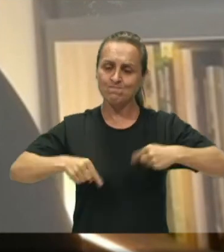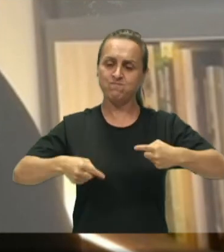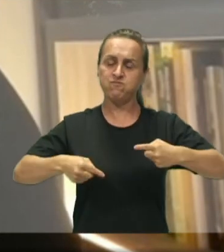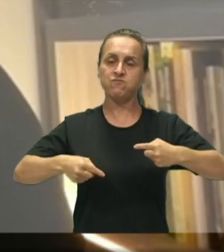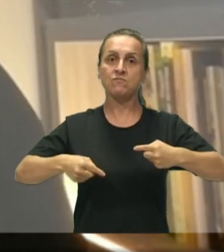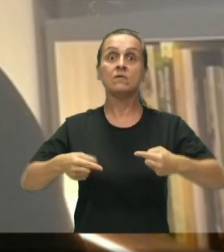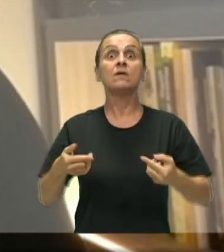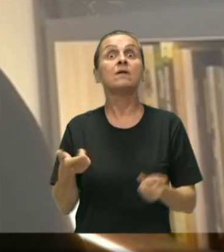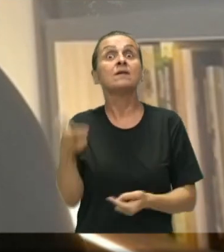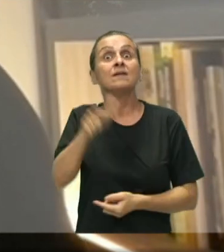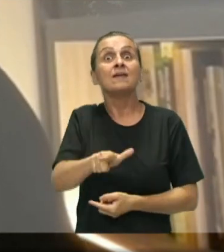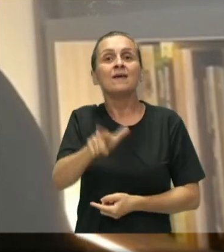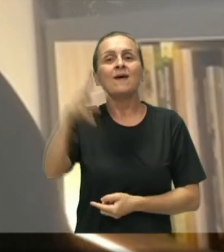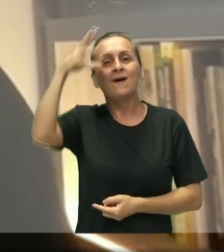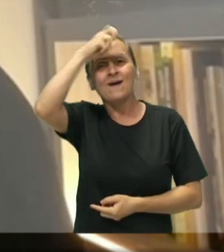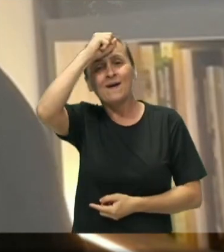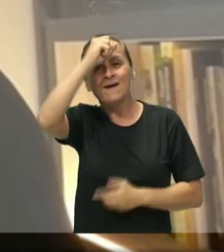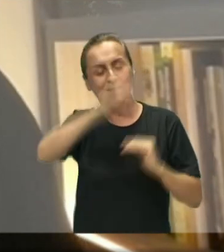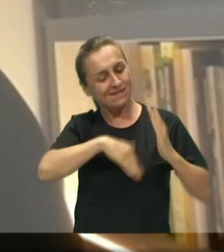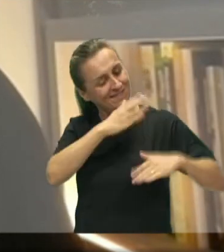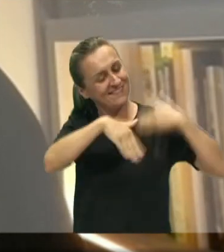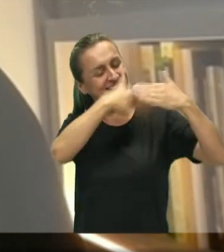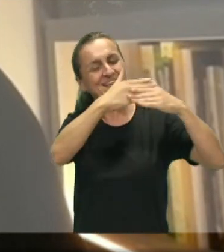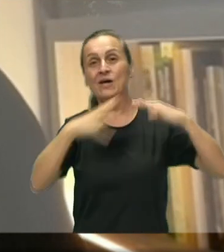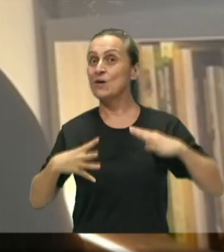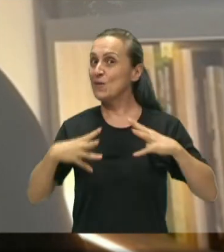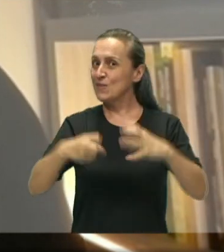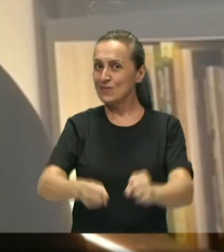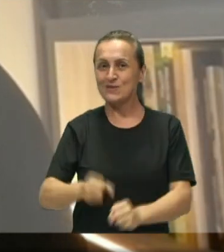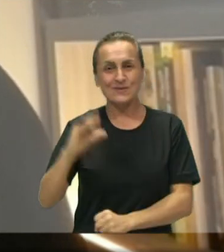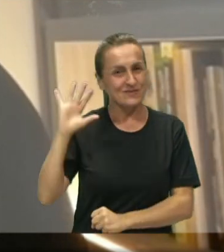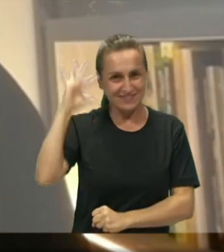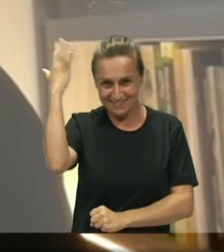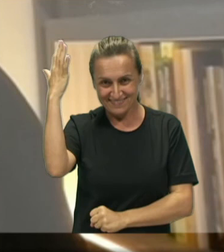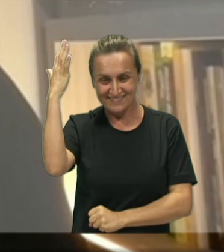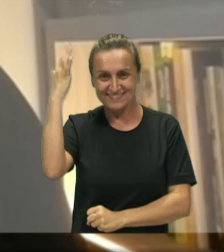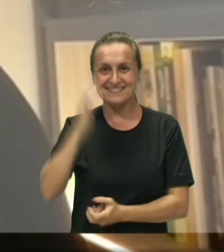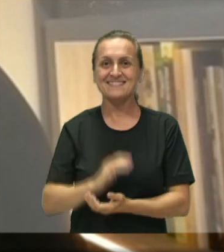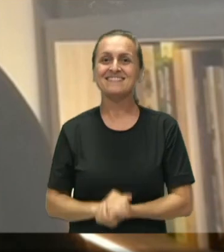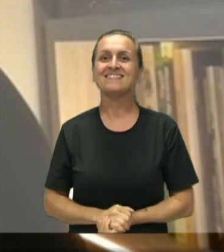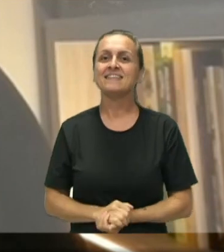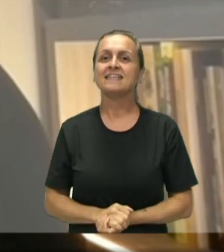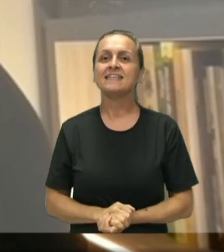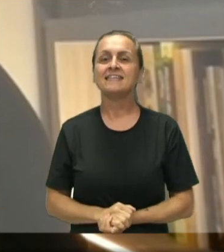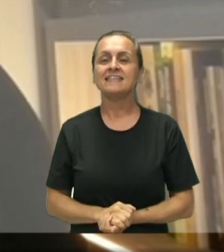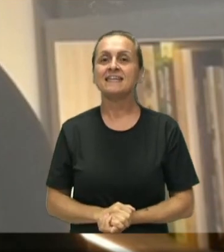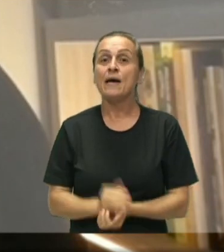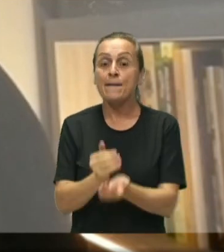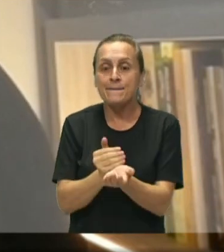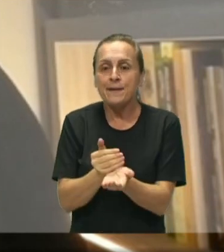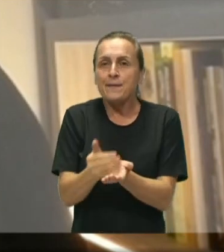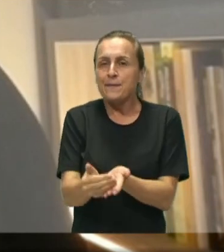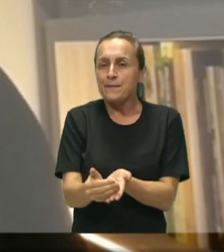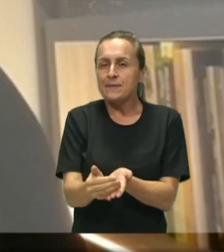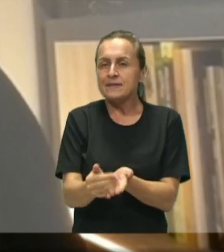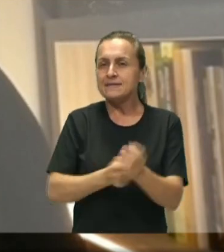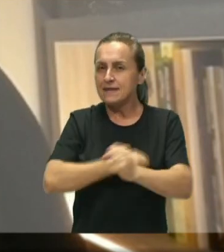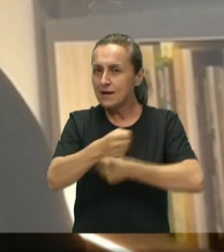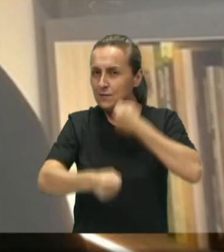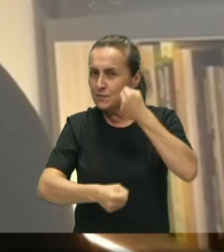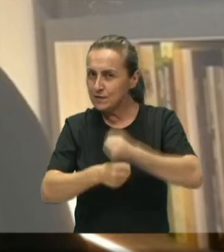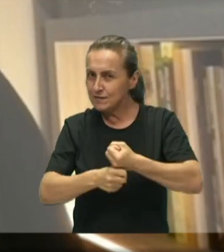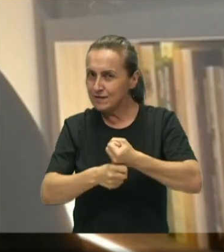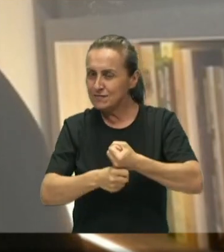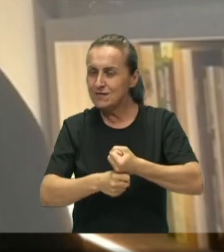consiga até apreendido ter crescido Com tudo o que aconteceu para fazer a partir do início do próximo